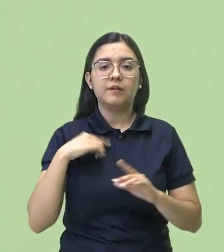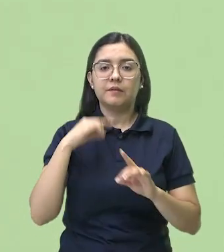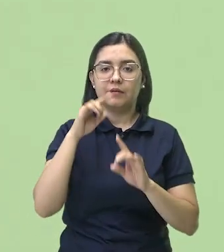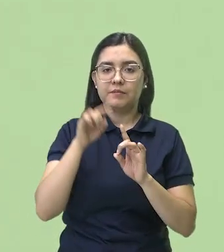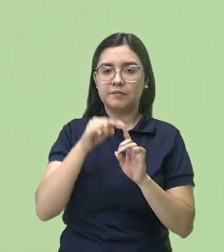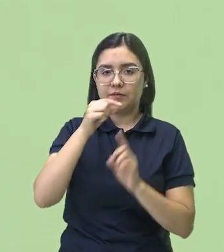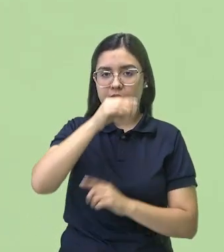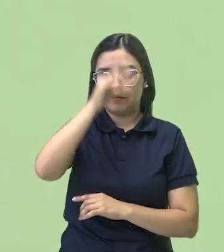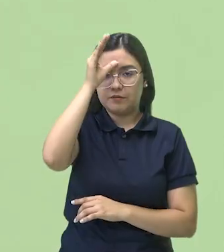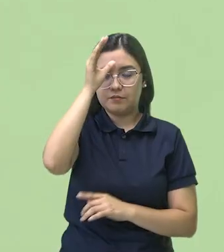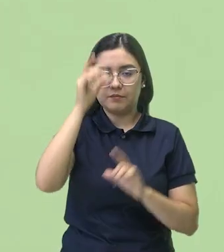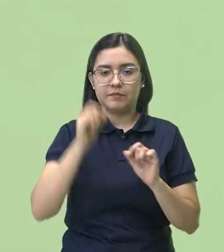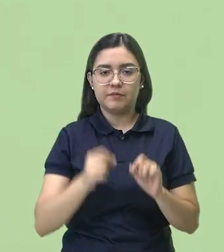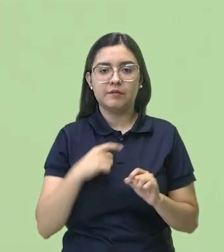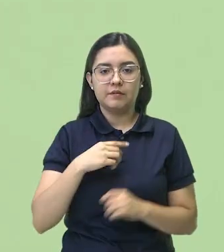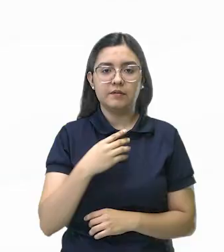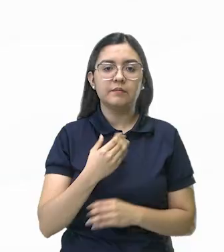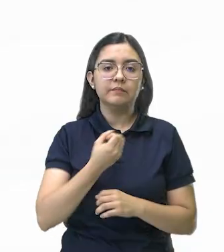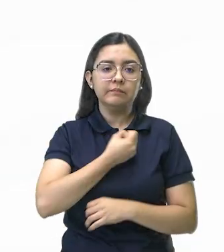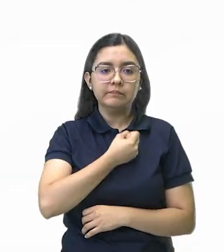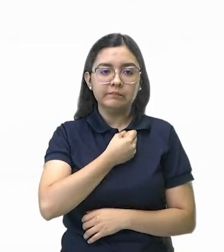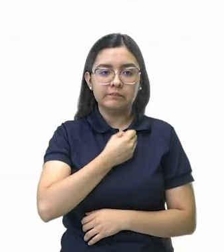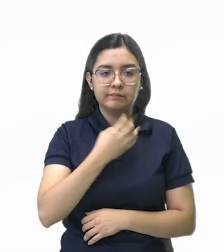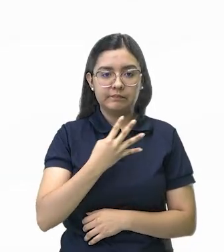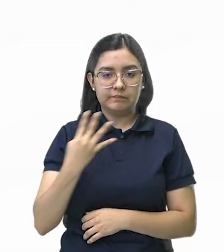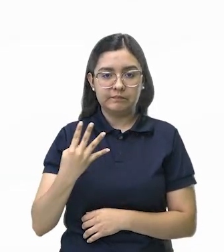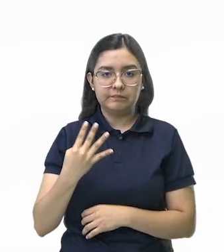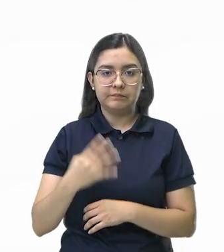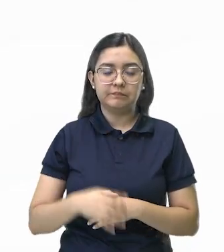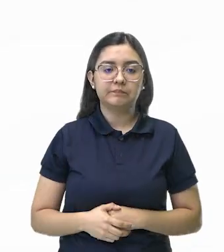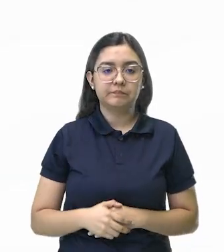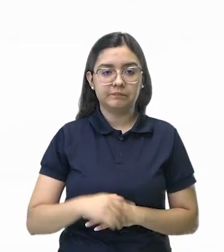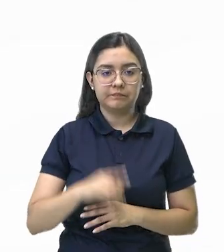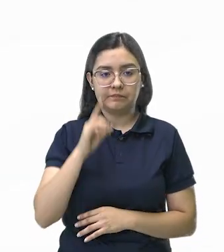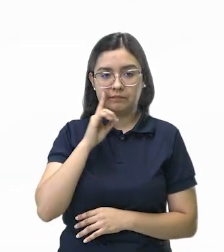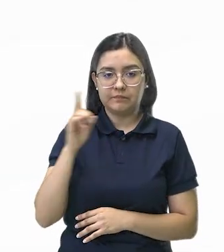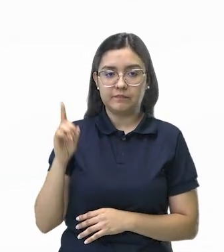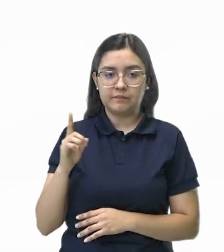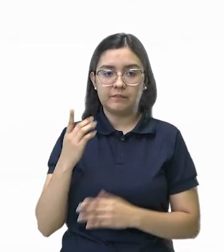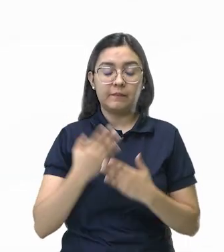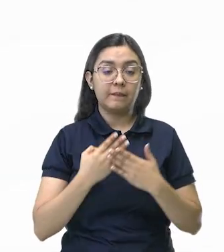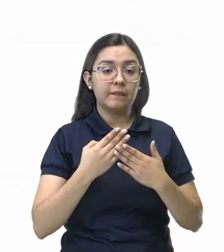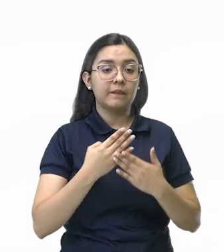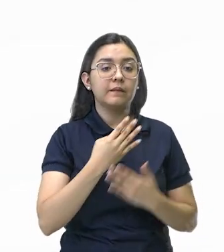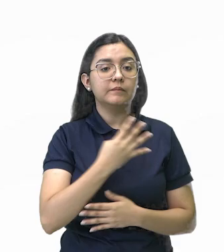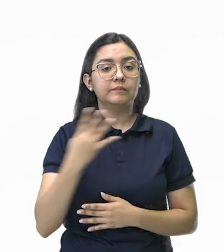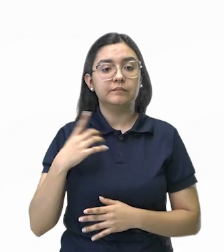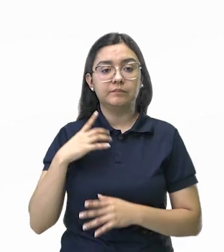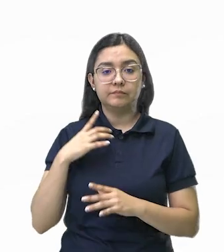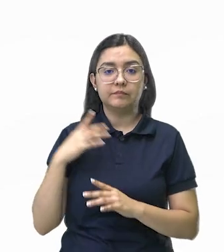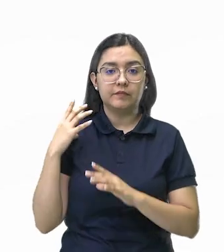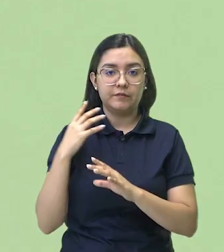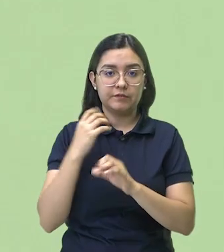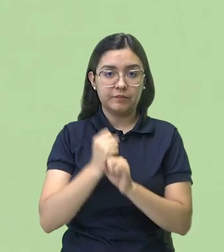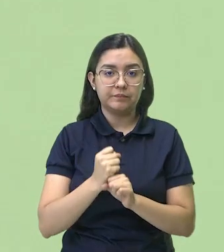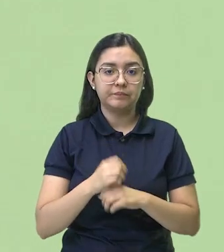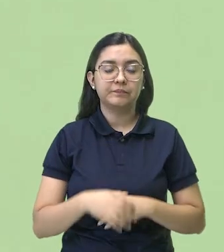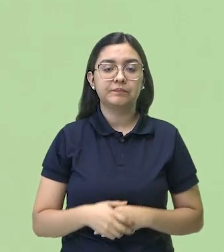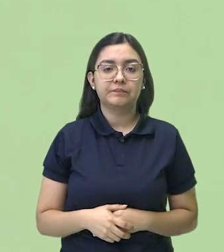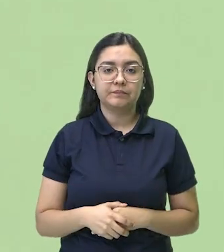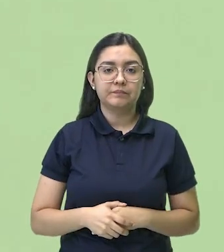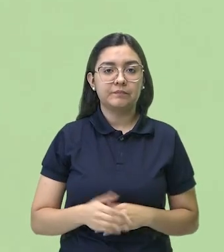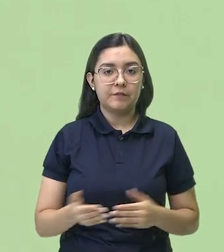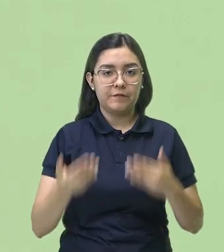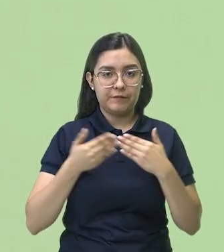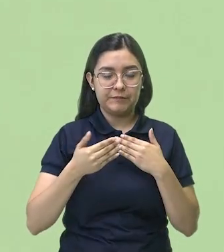conhecimento da aula de número 44. Na nossa aula de número 44, temos revisão.